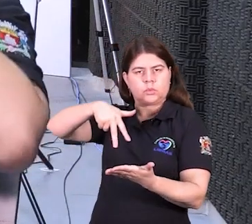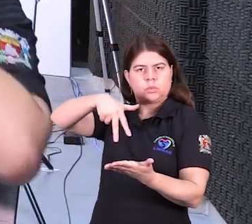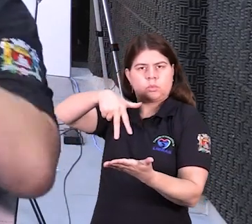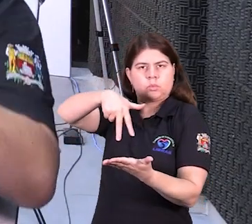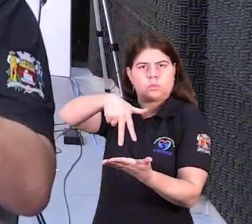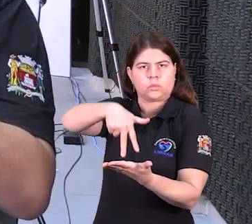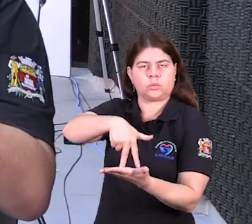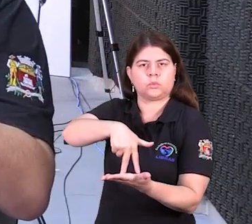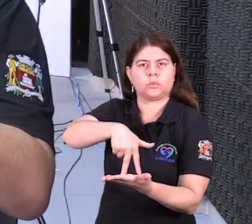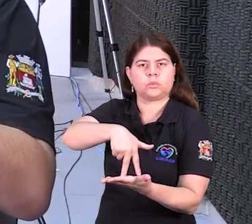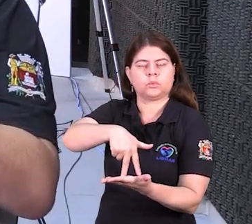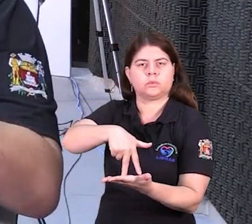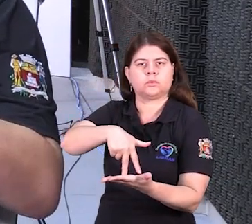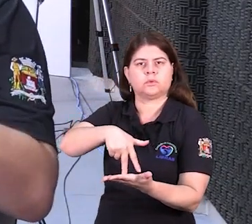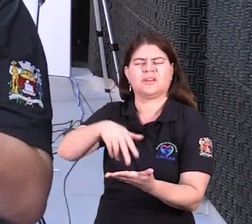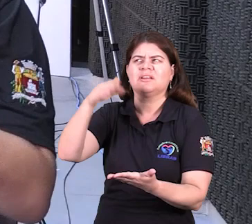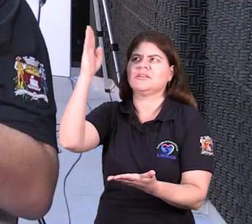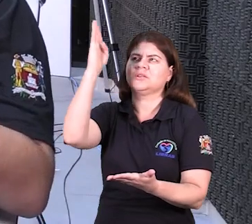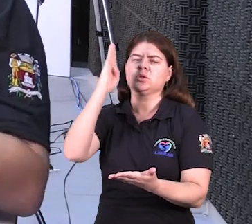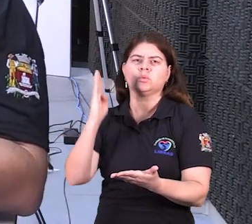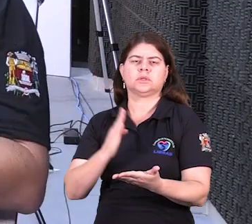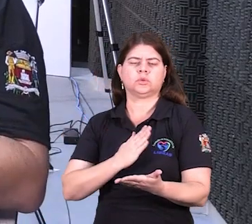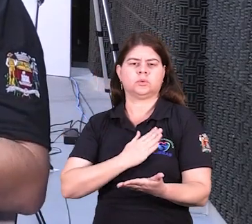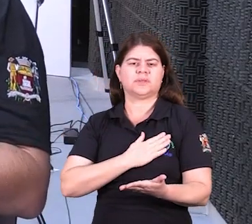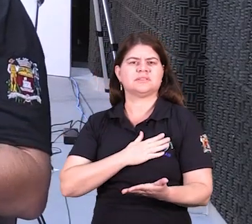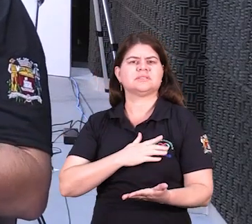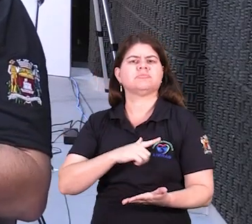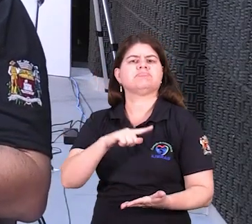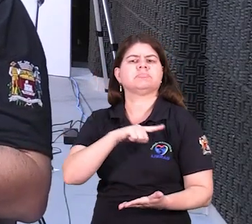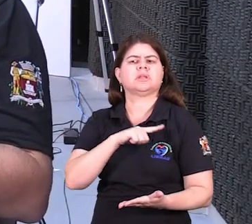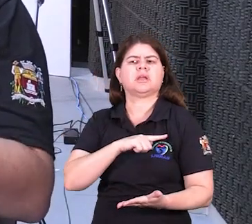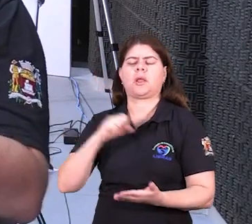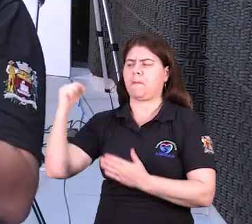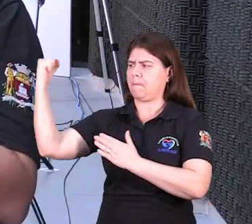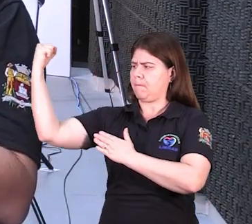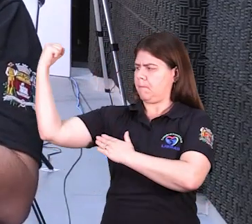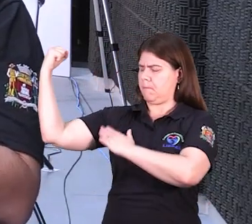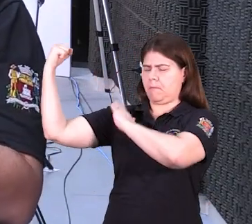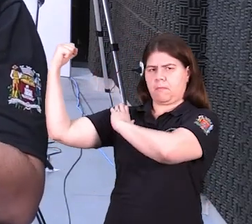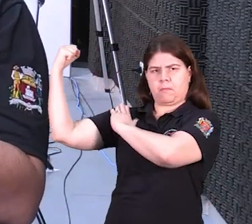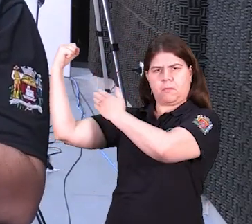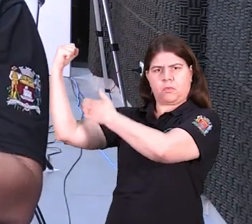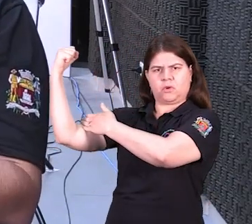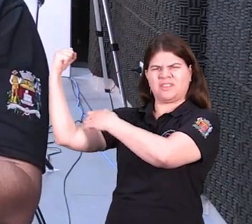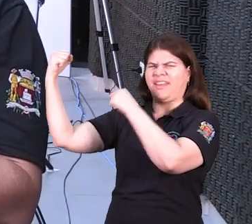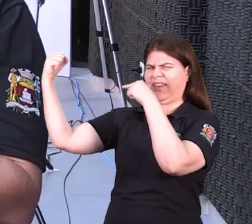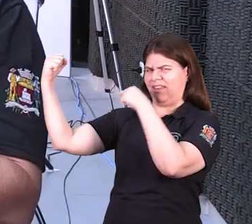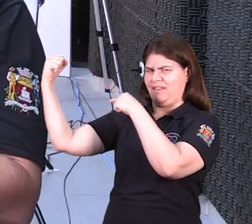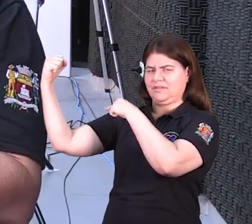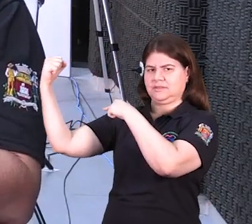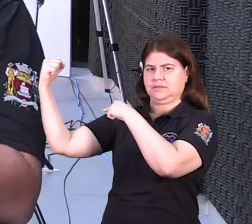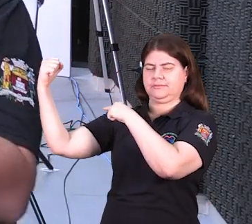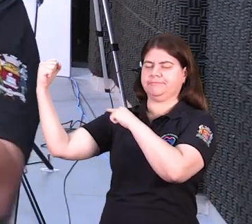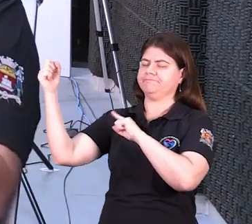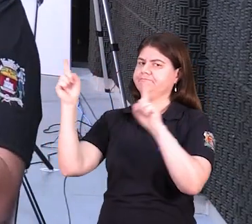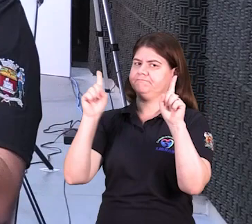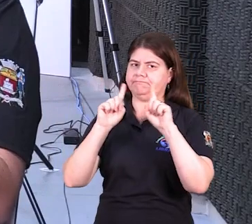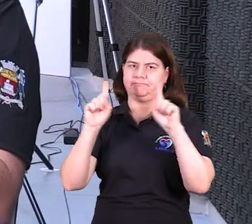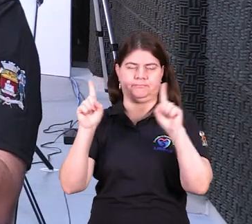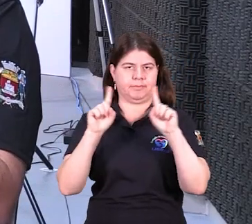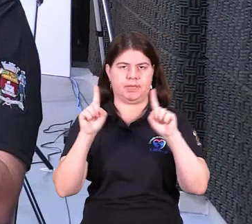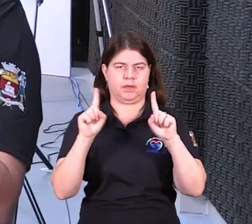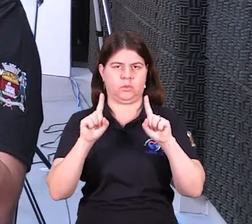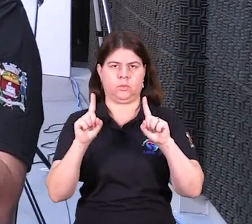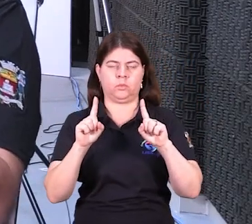conseguimos, sinal de conseguir, e conquistar com o braço forte. Esse braço forte com o qual a gente conquista a